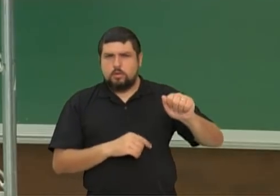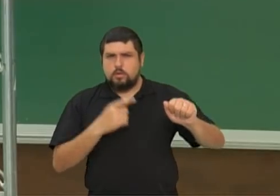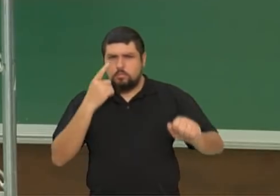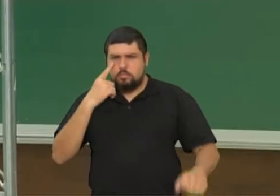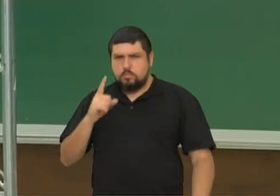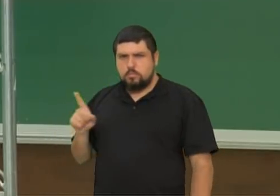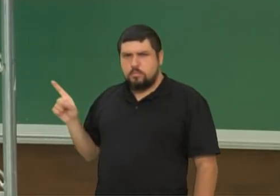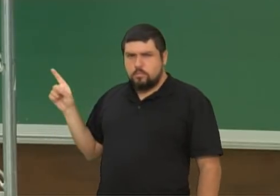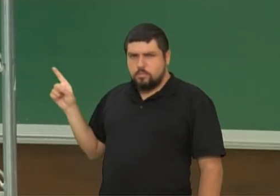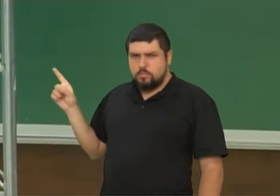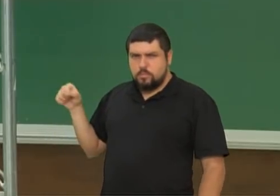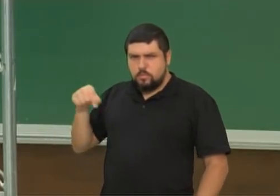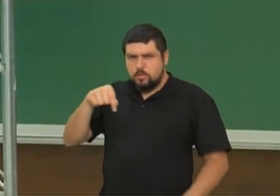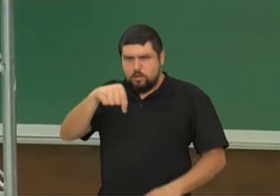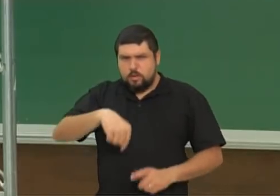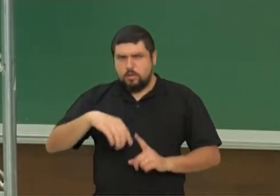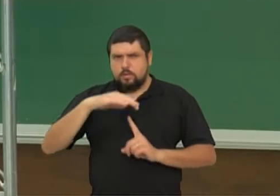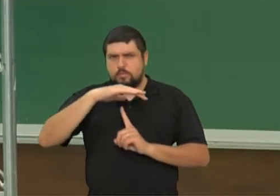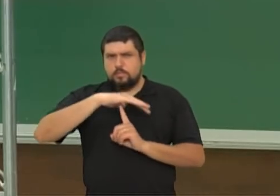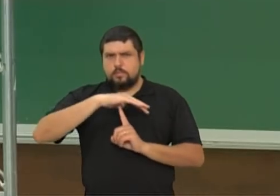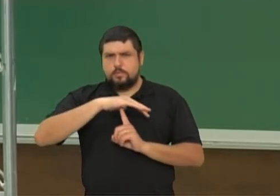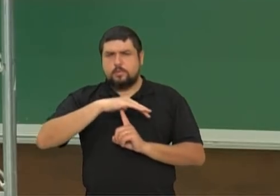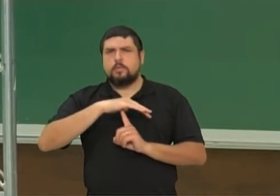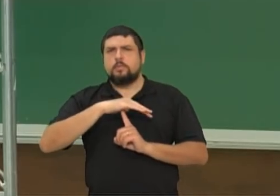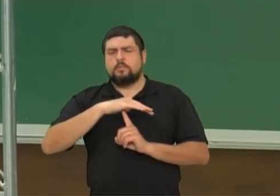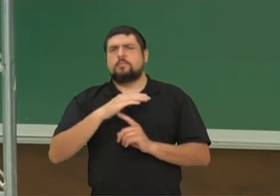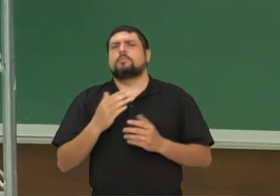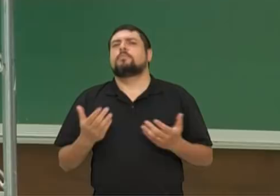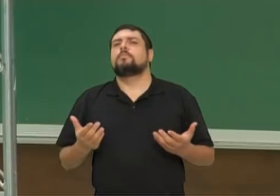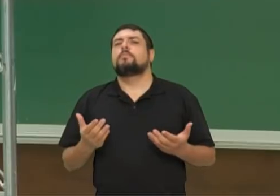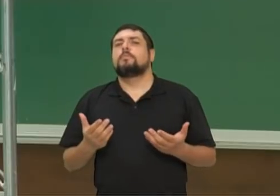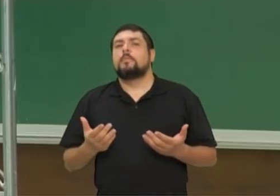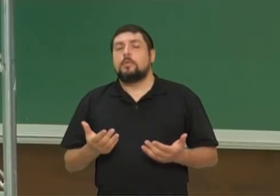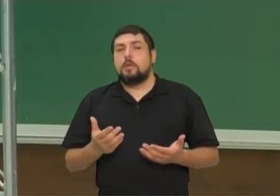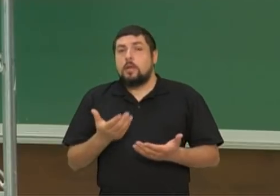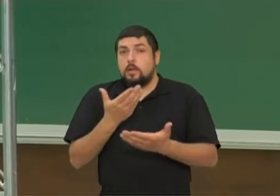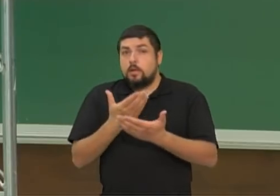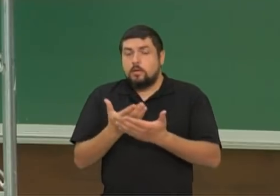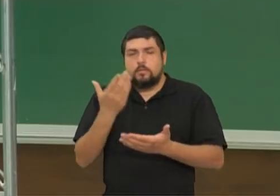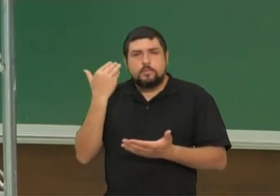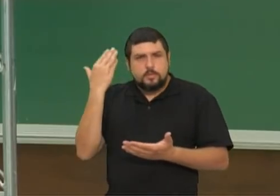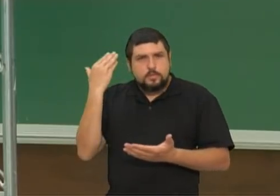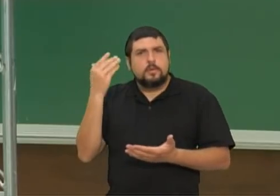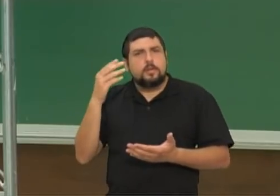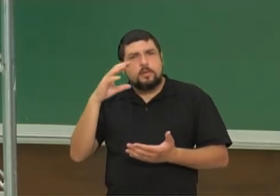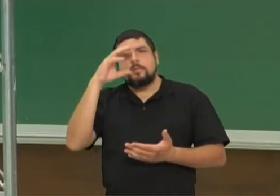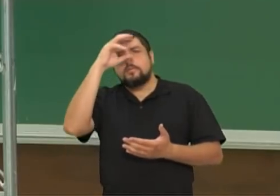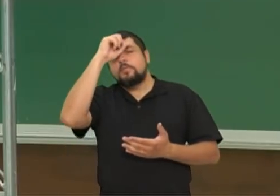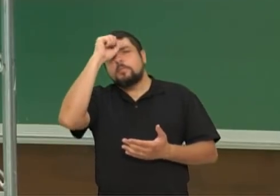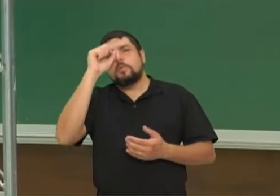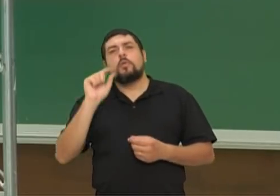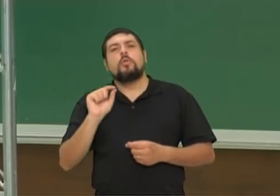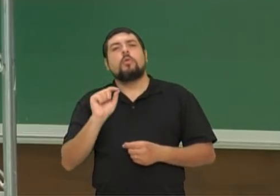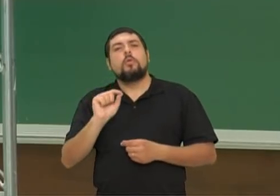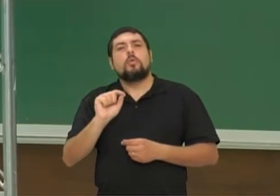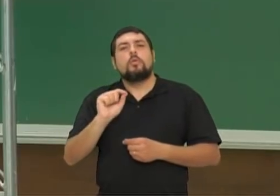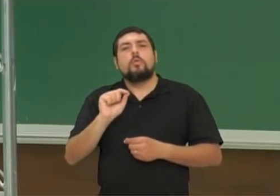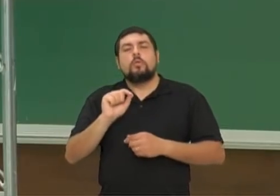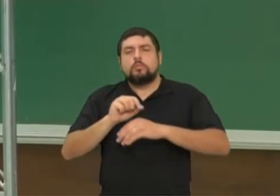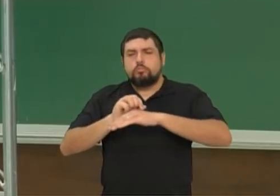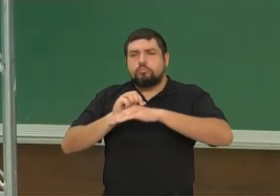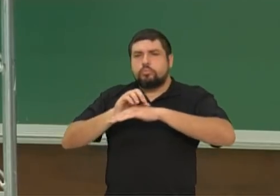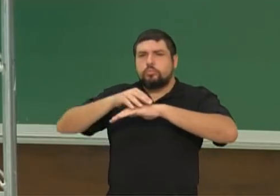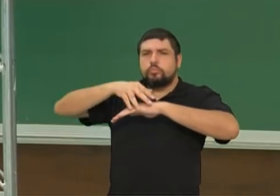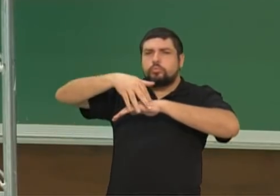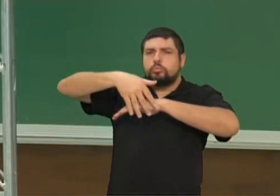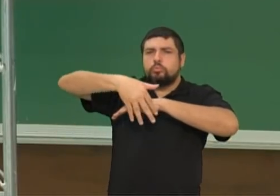sagrado do Paraná? Nós vimos na aula passada esse lugar sagrado. São as Cataratas de Foz